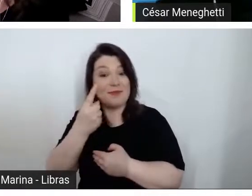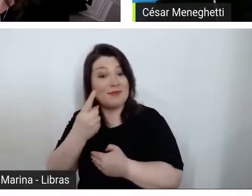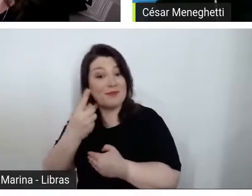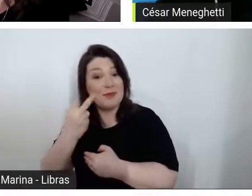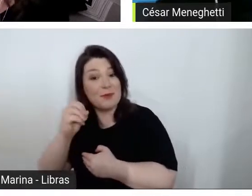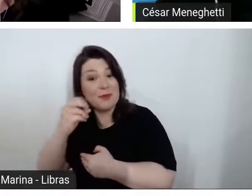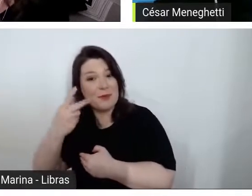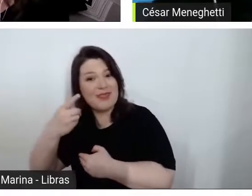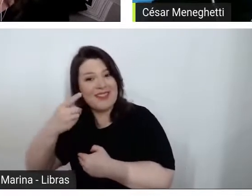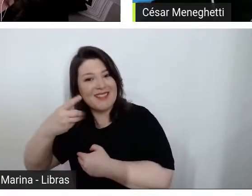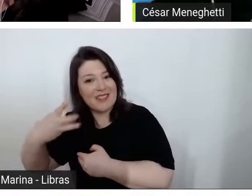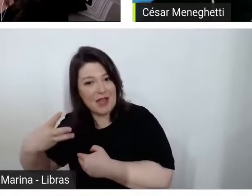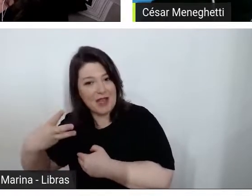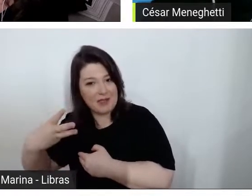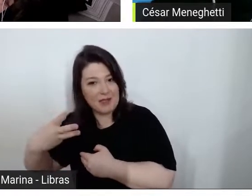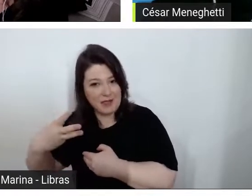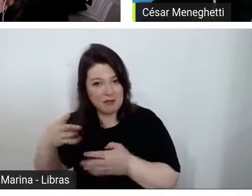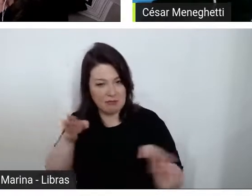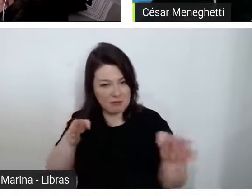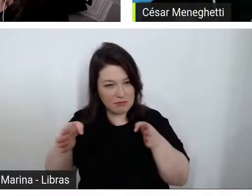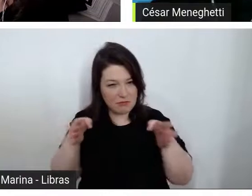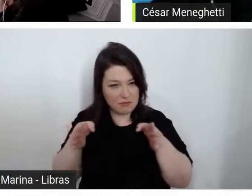sim.